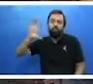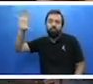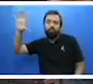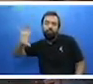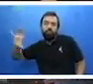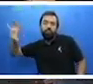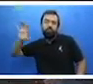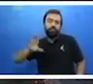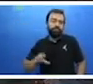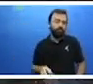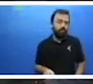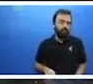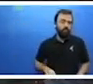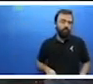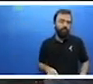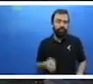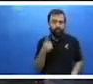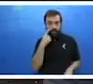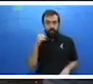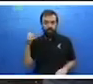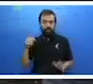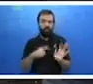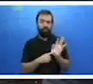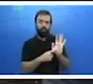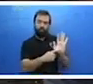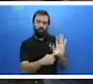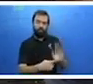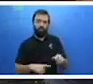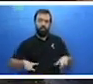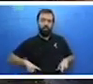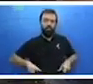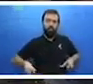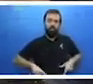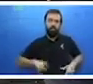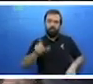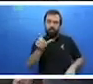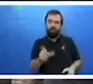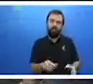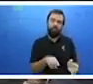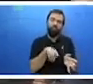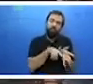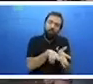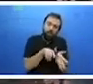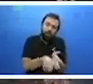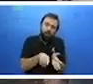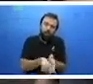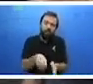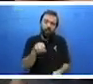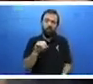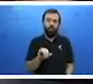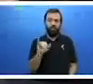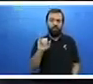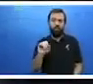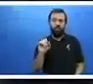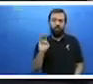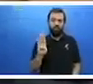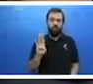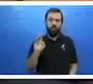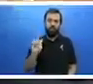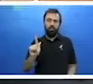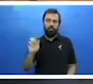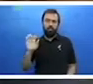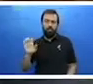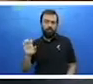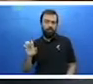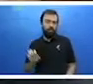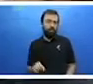Aqui na imagem mostra, olha lá, um funcionário do IBGE fazendo uma pesquisa com uma dona de casa.